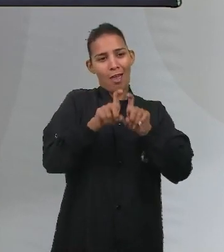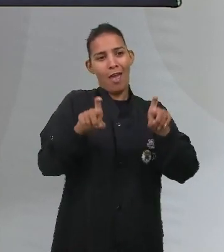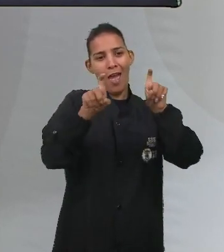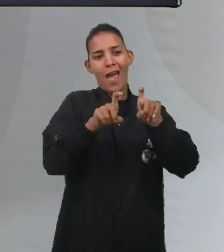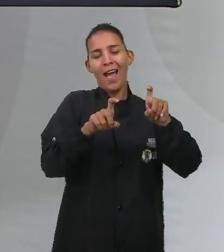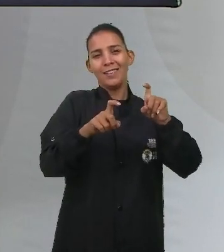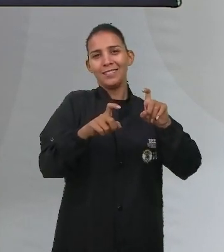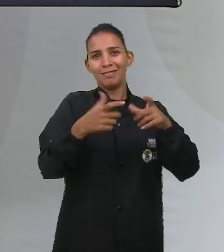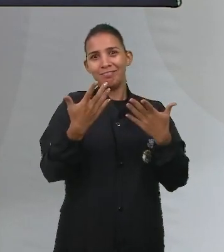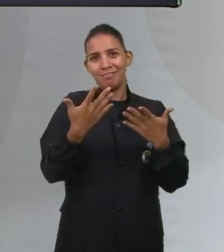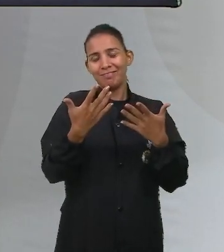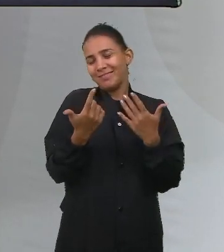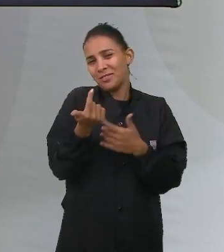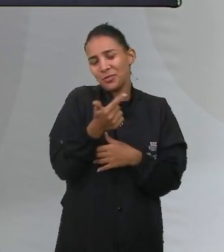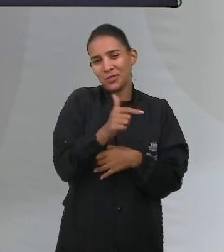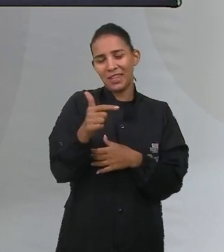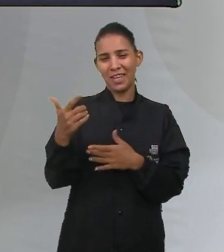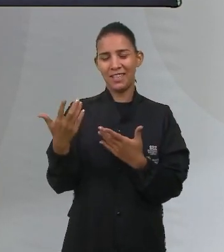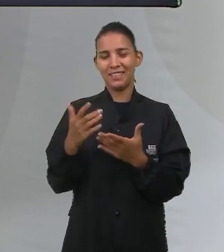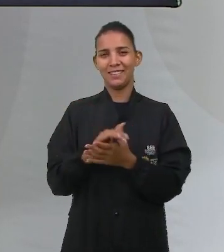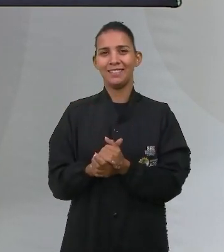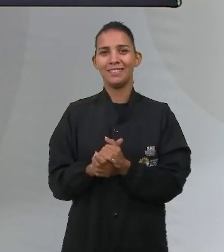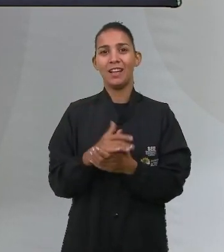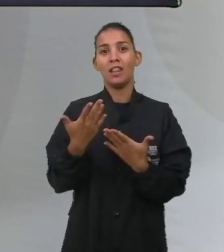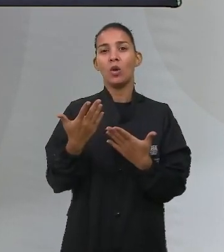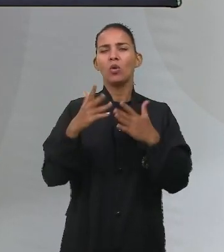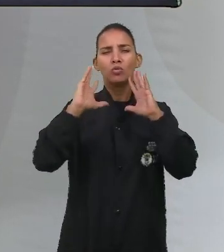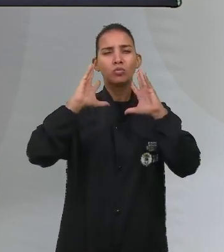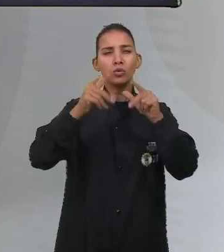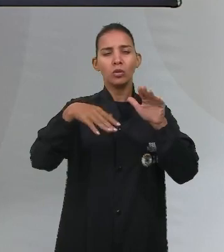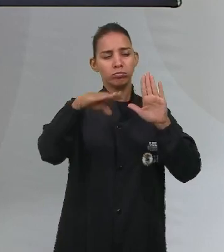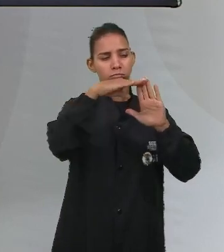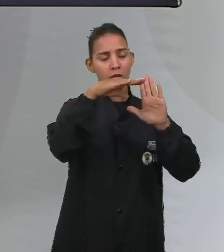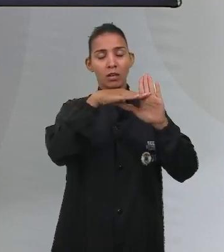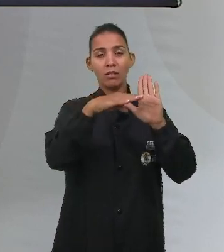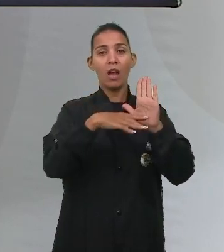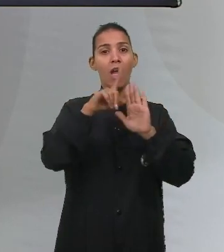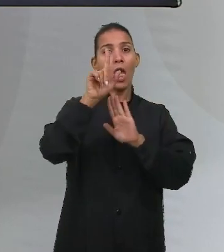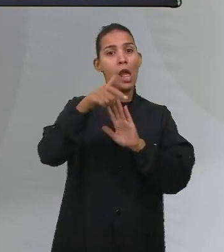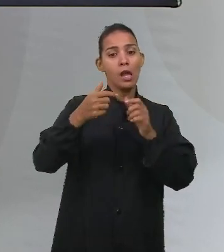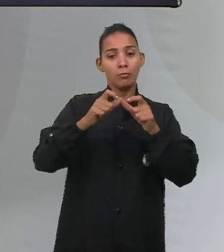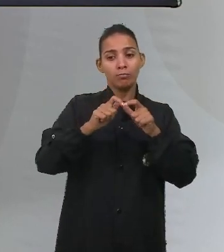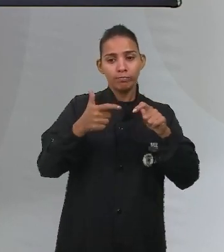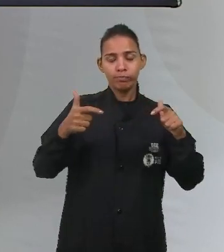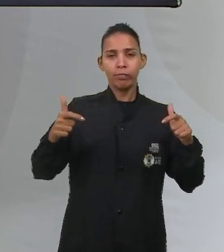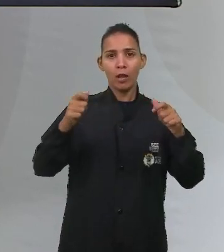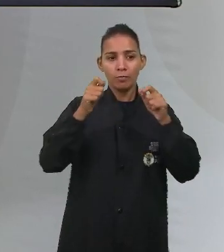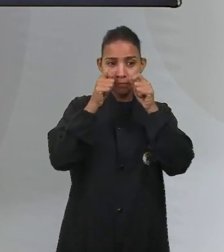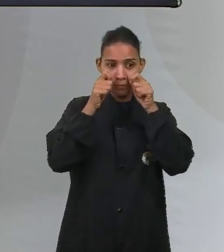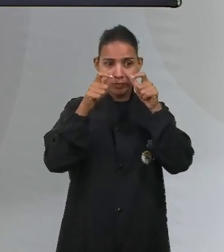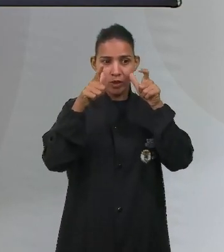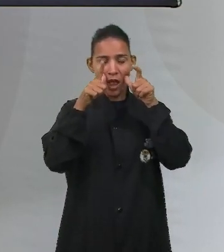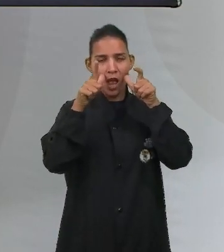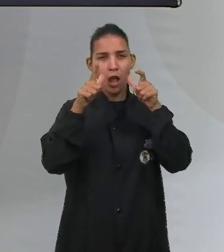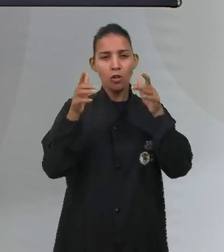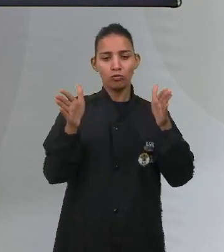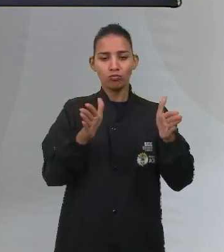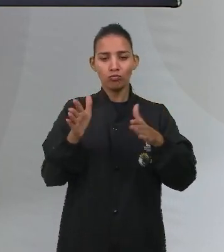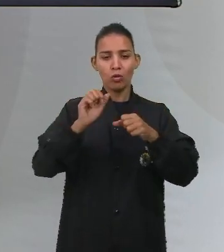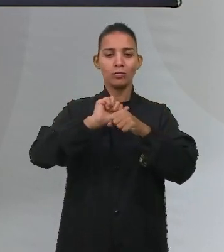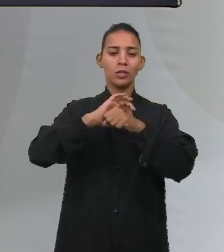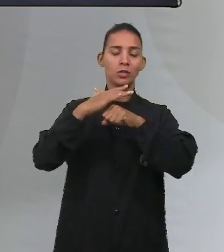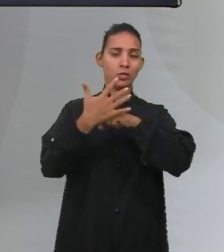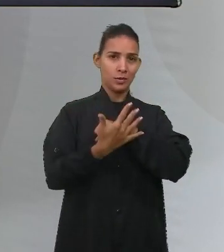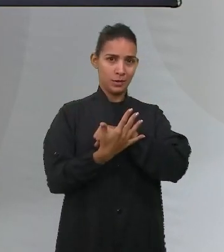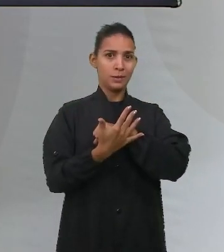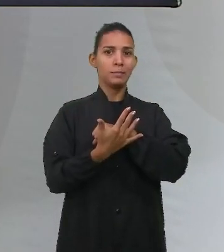essas ponderações feitas agora há pouco, elas ganharam uma maior dimensão no período de pandemia, né, pelo qual o